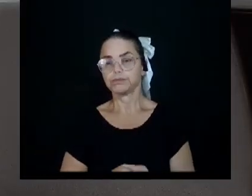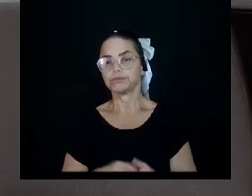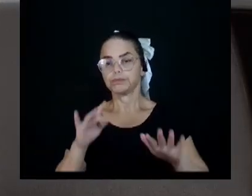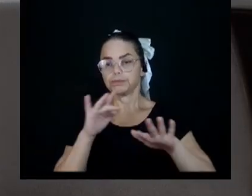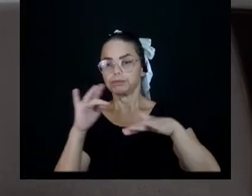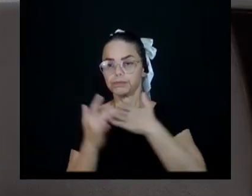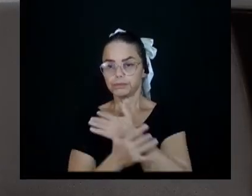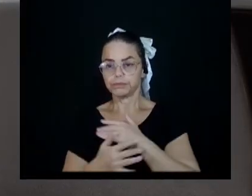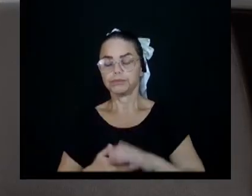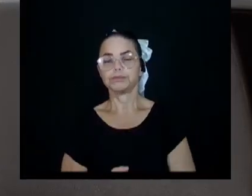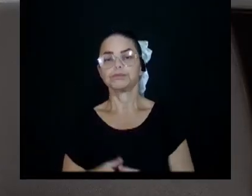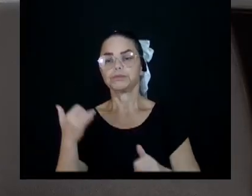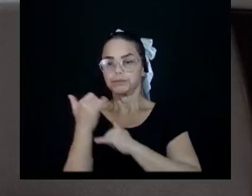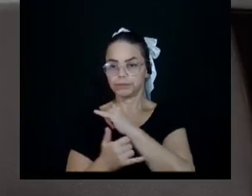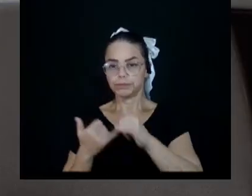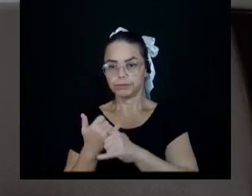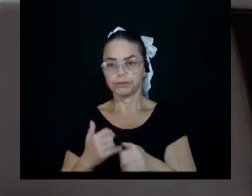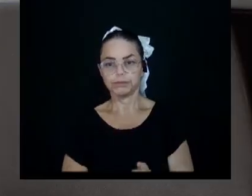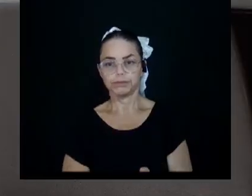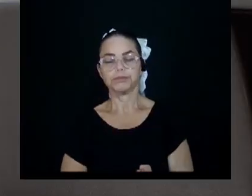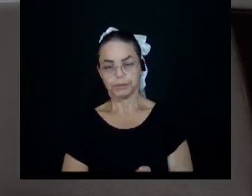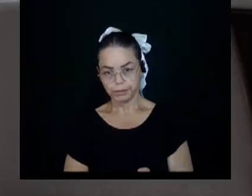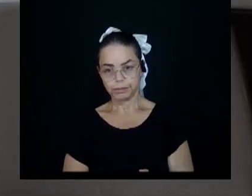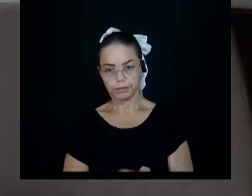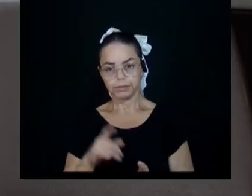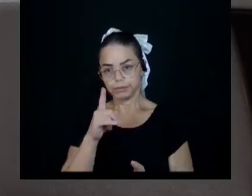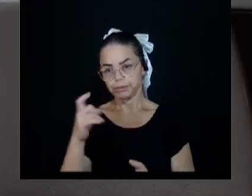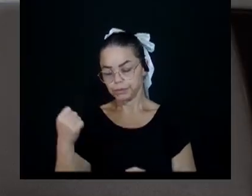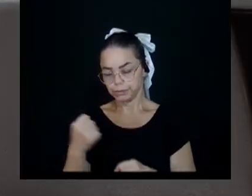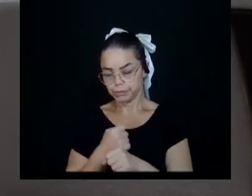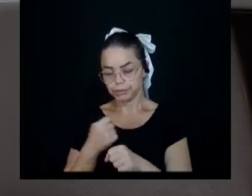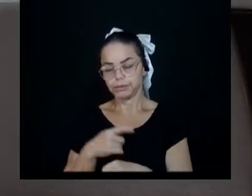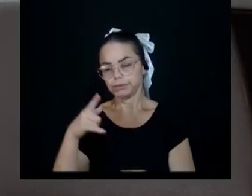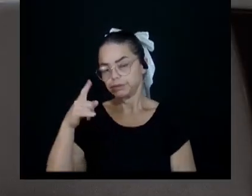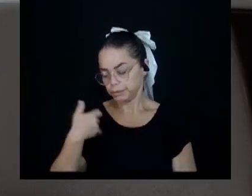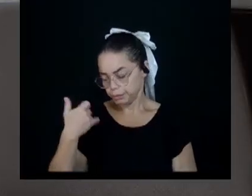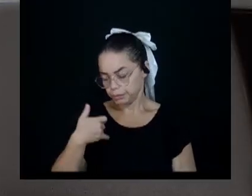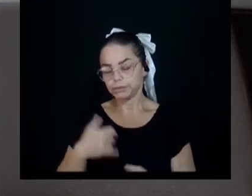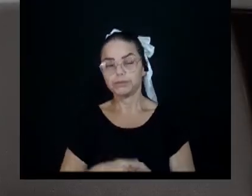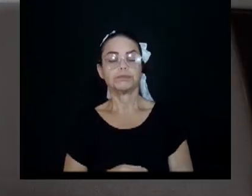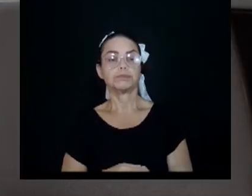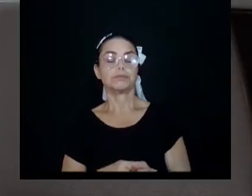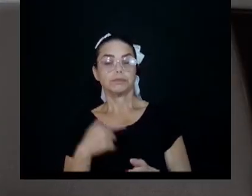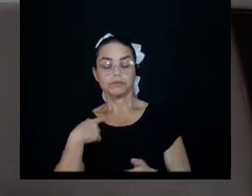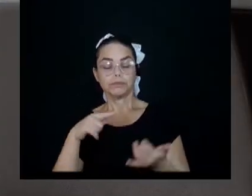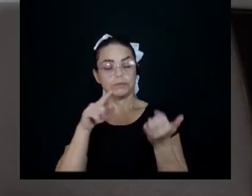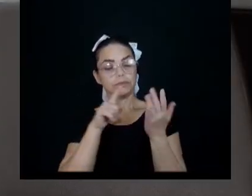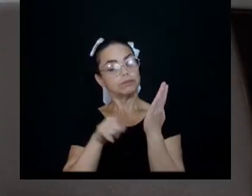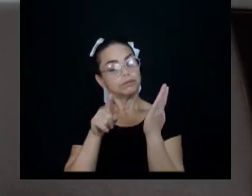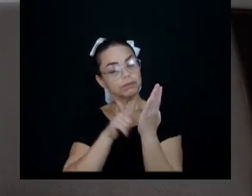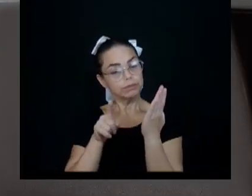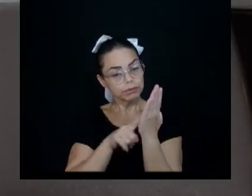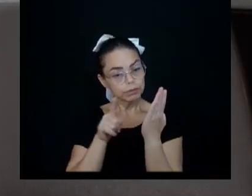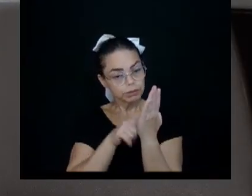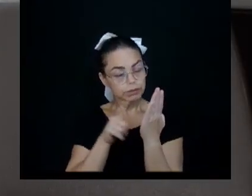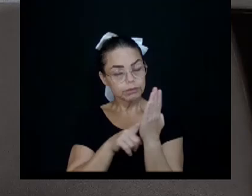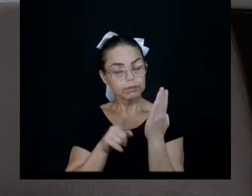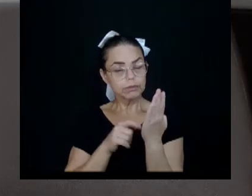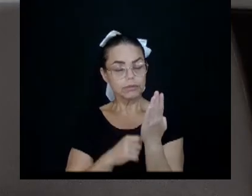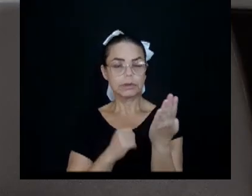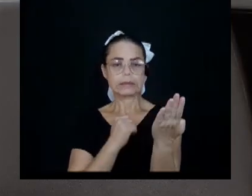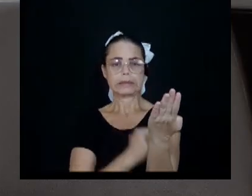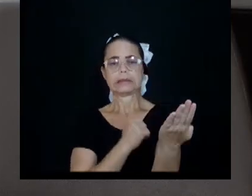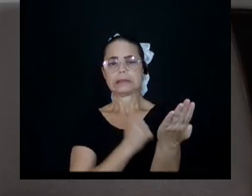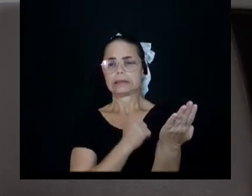né? Crianças com um aninho de idade já têm acesso ao celular, né? E isso acaba trazendo realmente